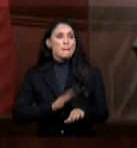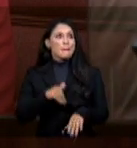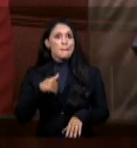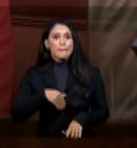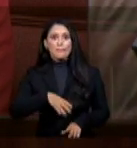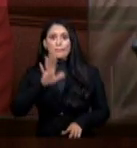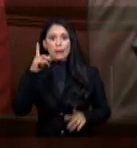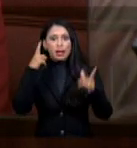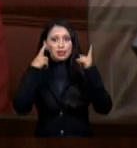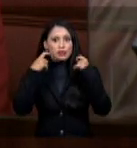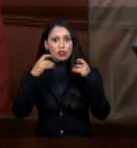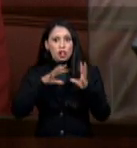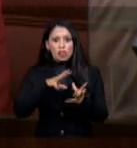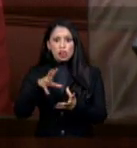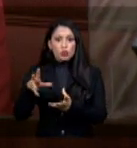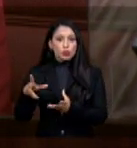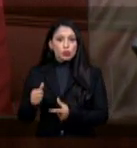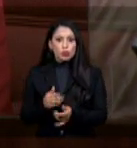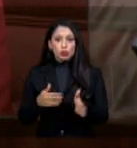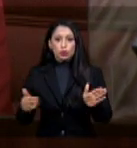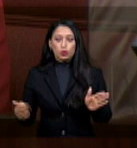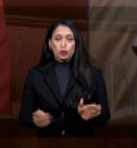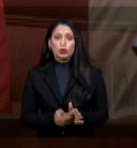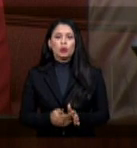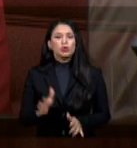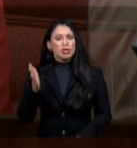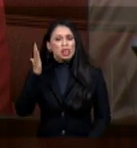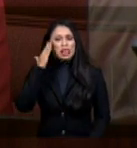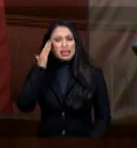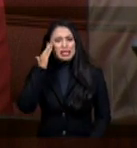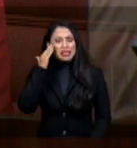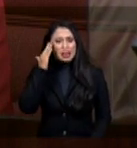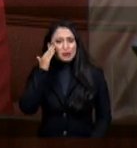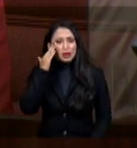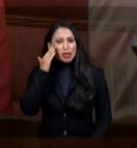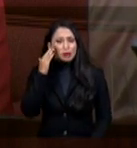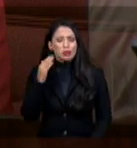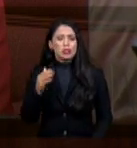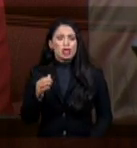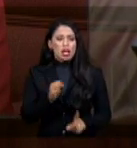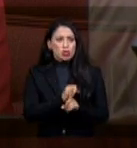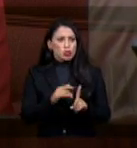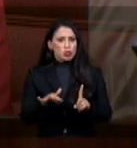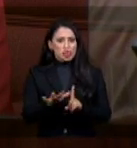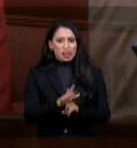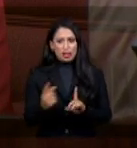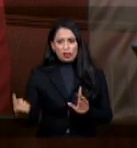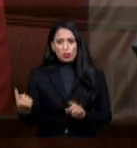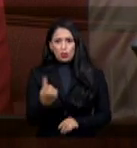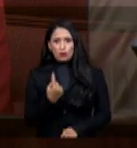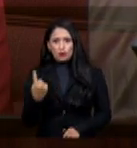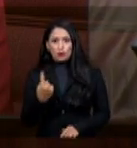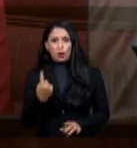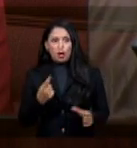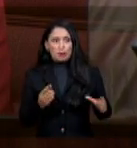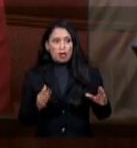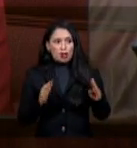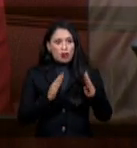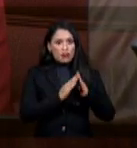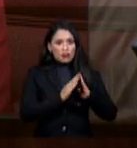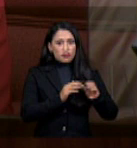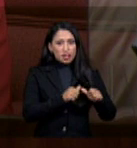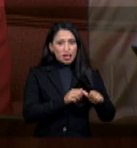o mundo. Como sabemos, o isolamento social e medidas de quarentena ampliaram as tensões